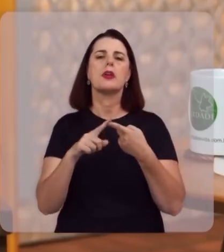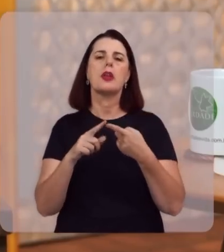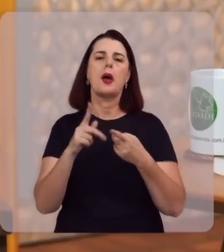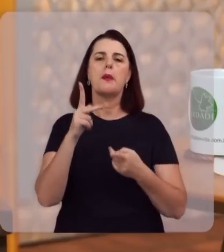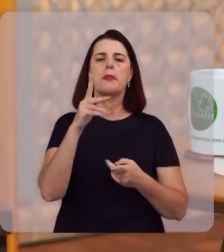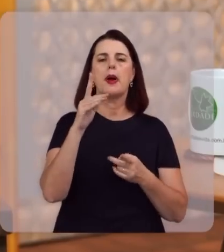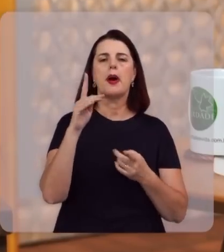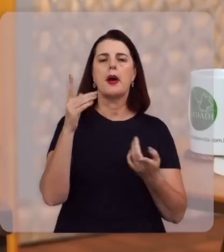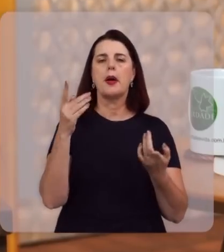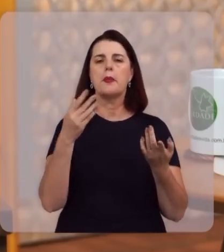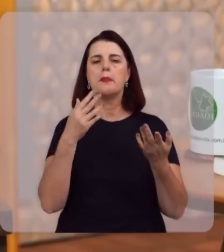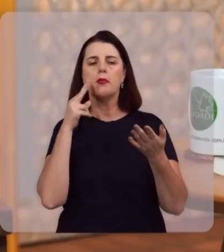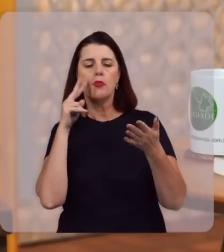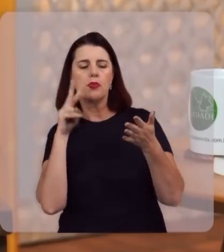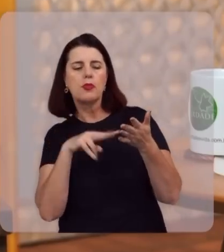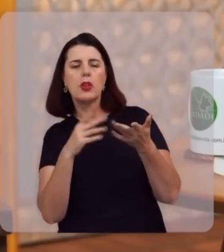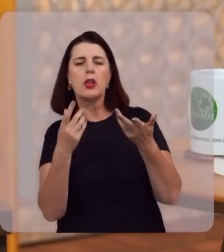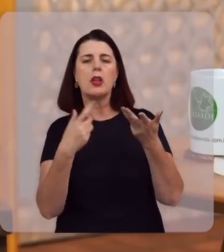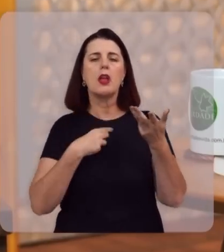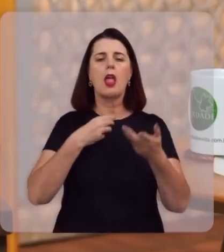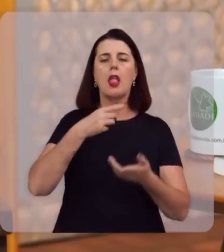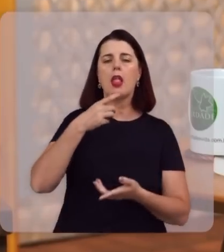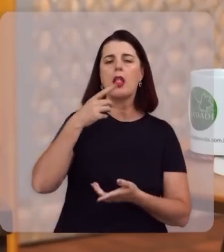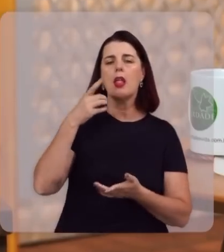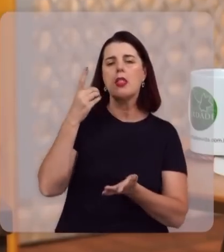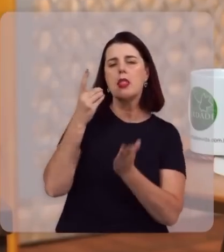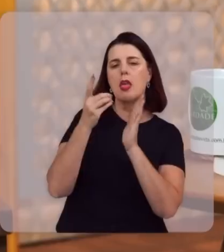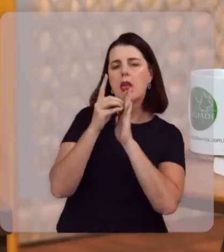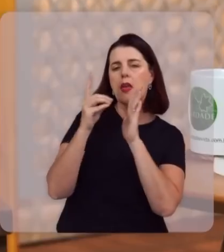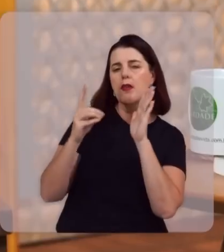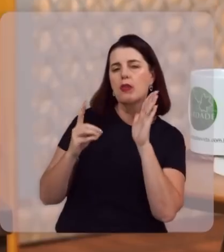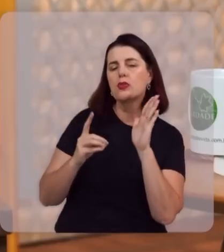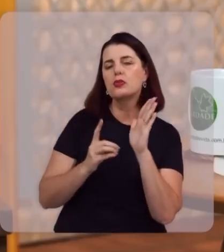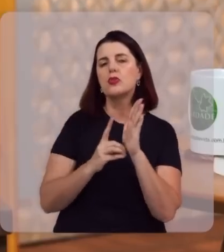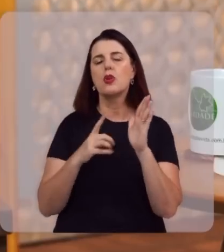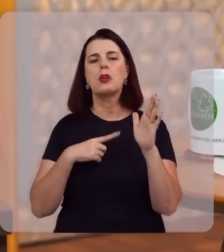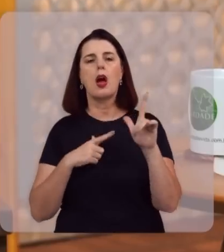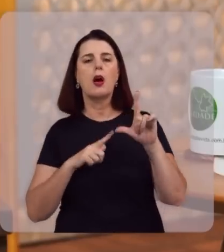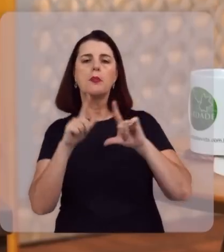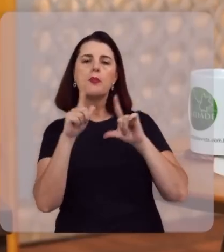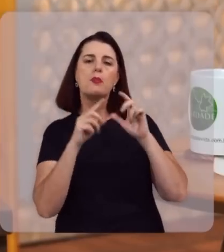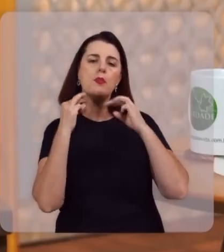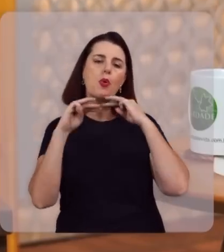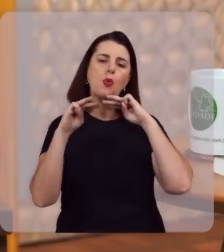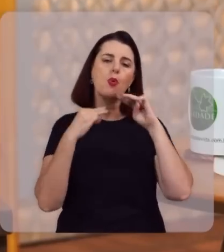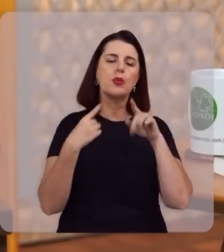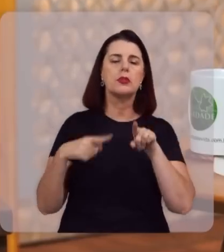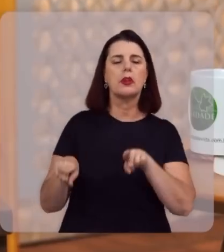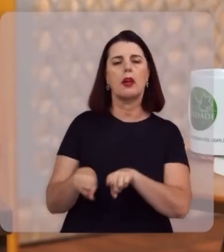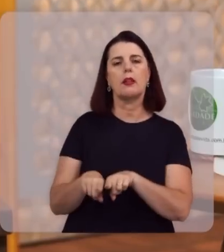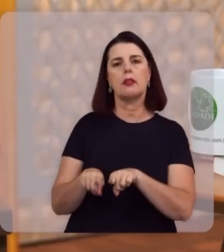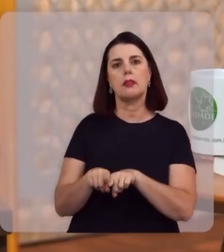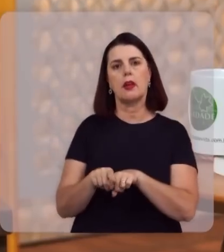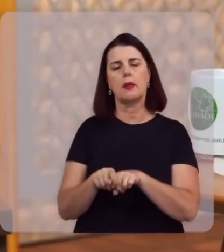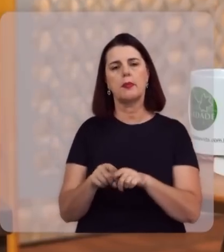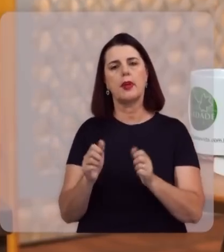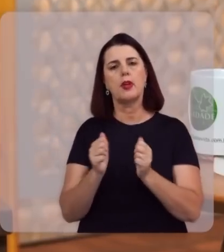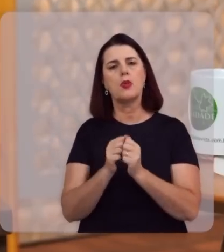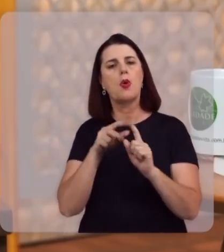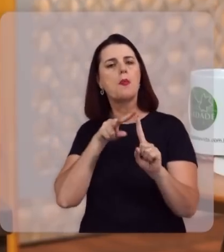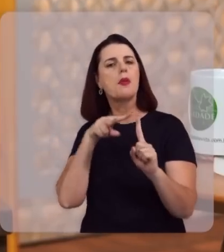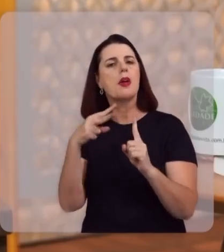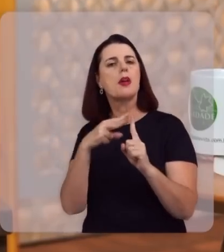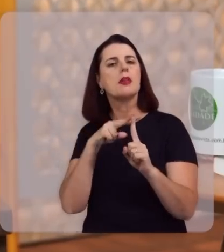programas, podcasts, videocasts, devocionais e também muitos programas musicais, inclusive